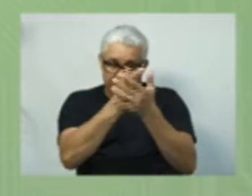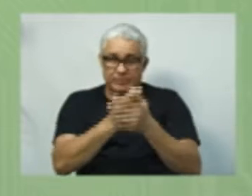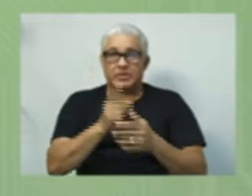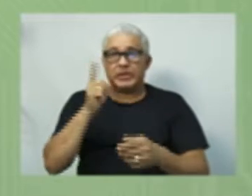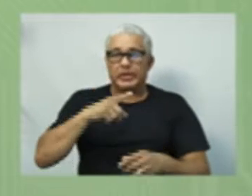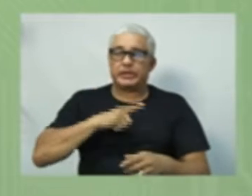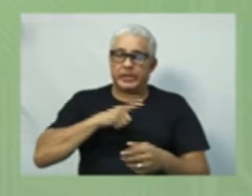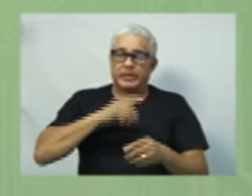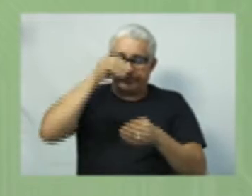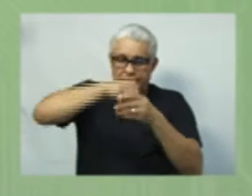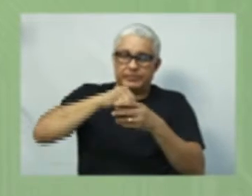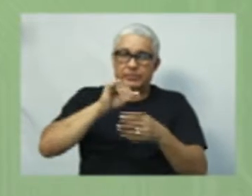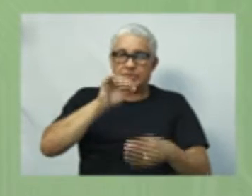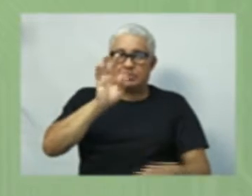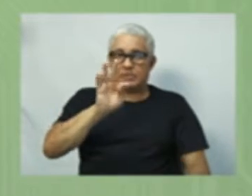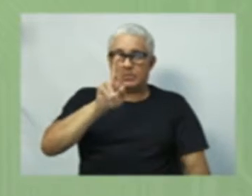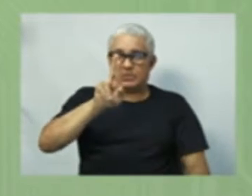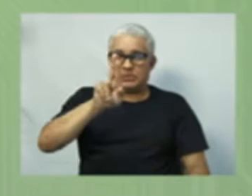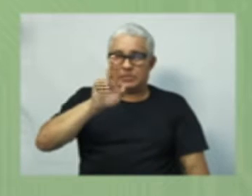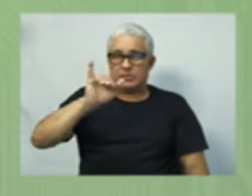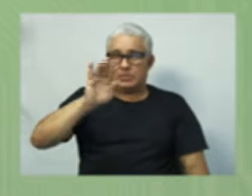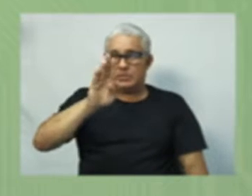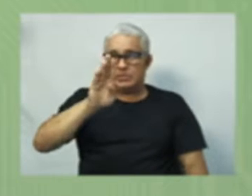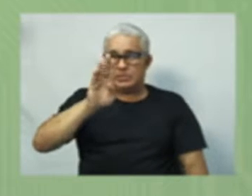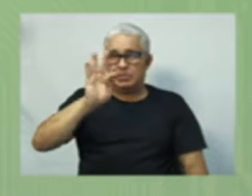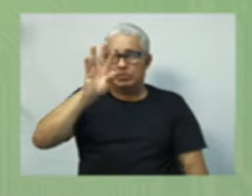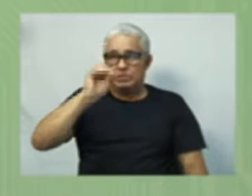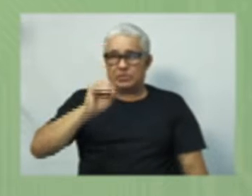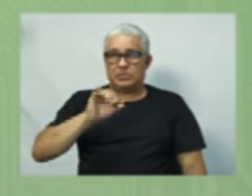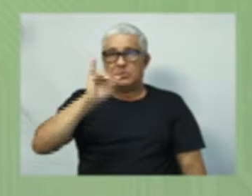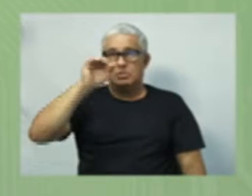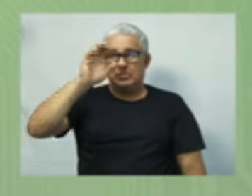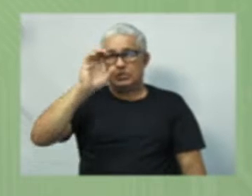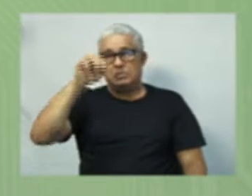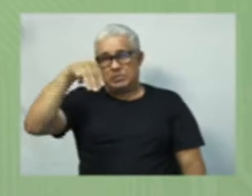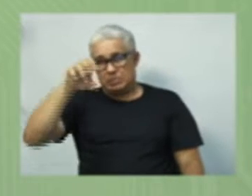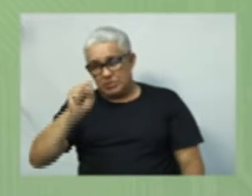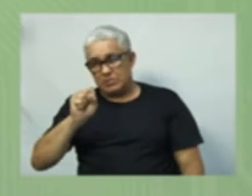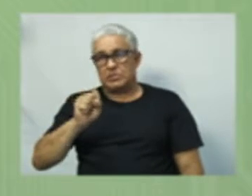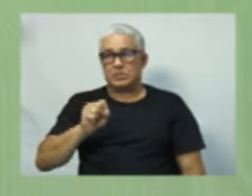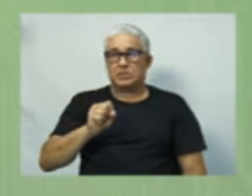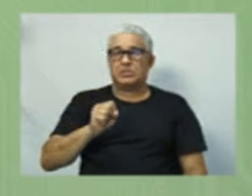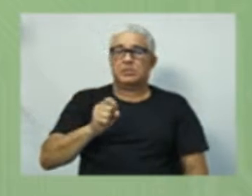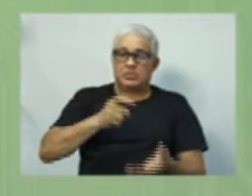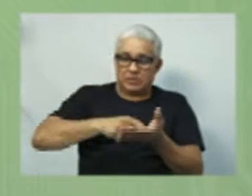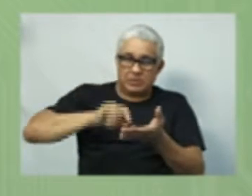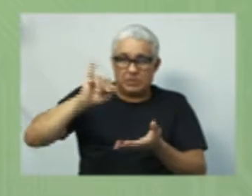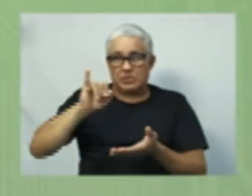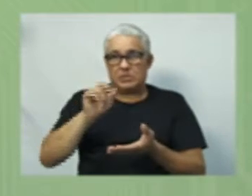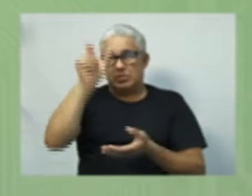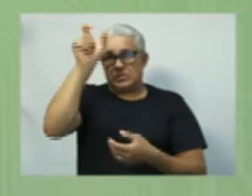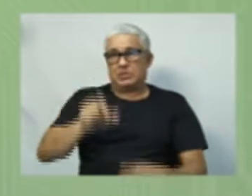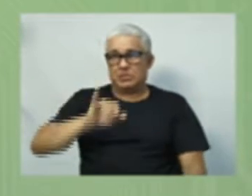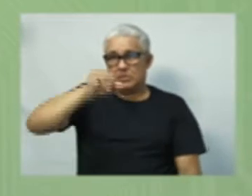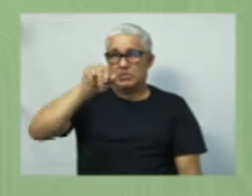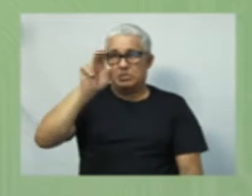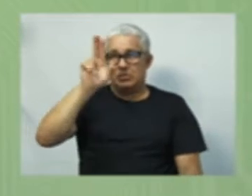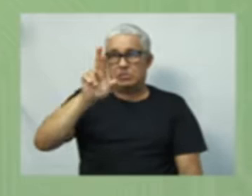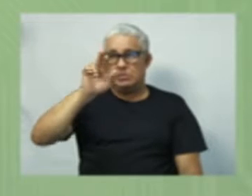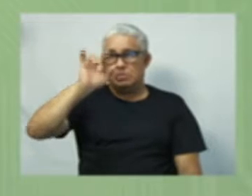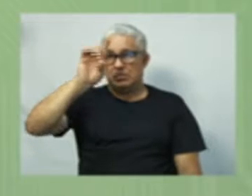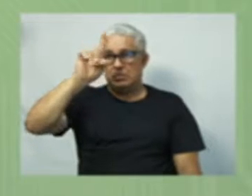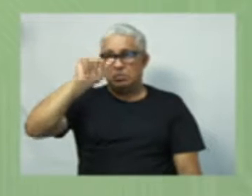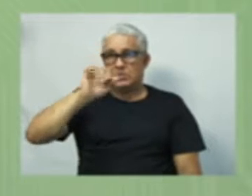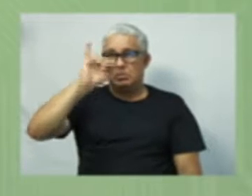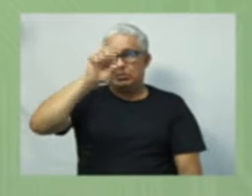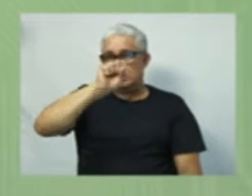algum tipo de tributo, né? E esses tributos, ICMS, Imposto de Renda sobre Pessoa Jurídica, ISS e outros